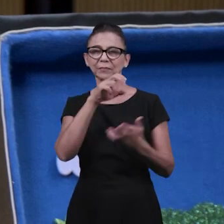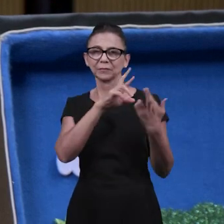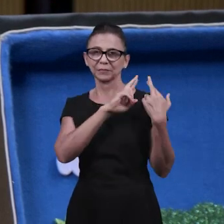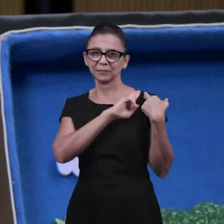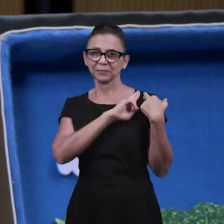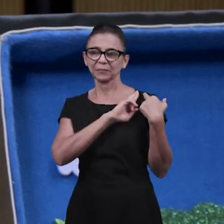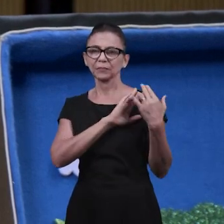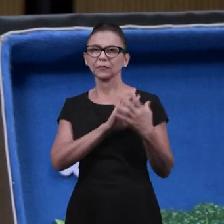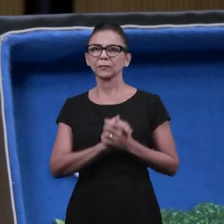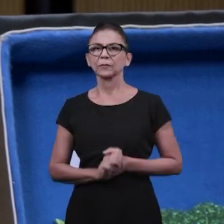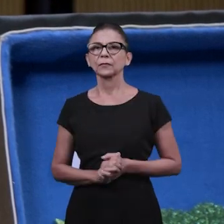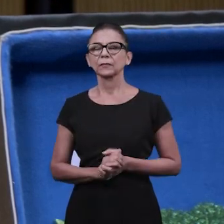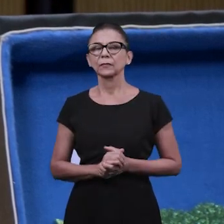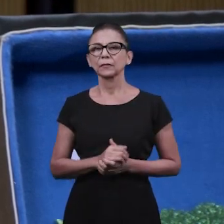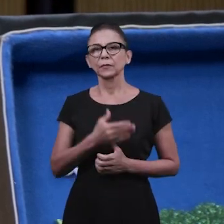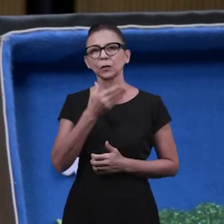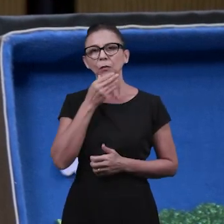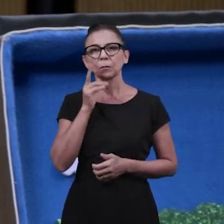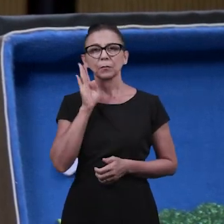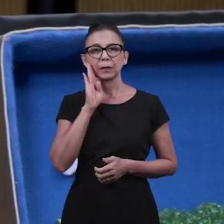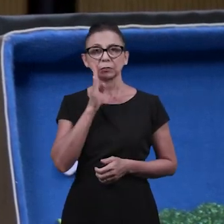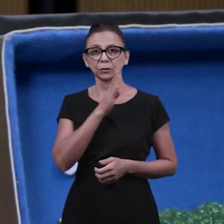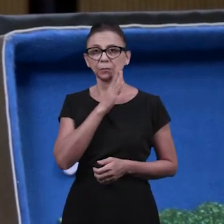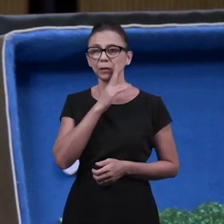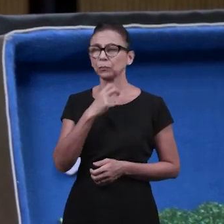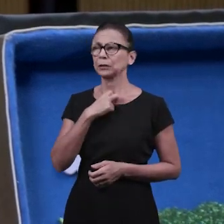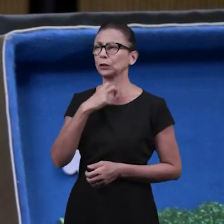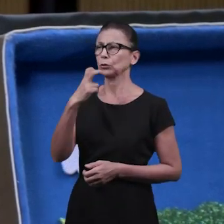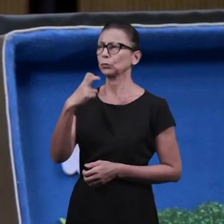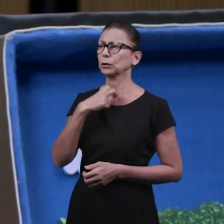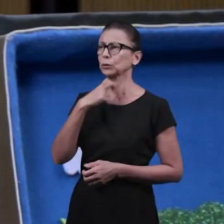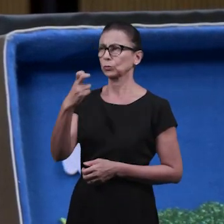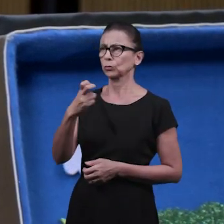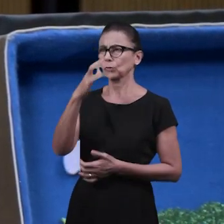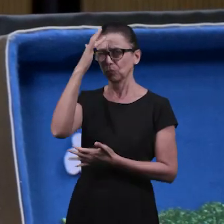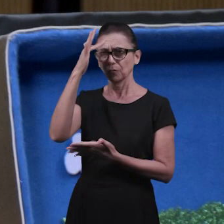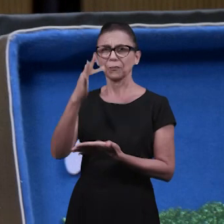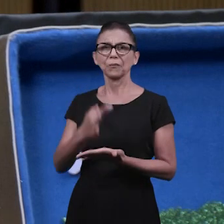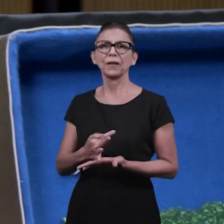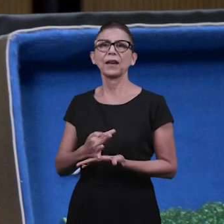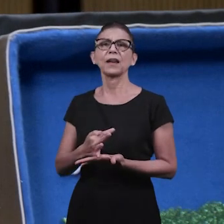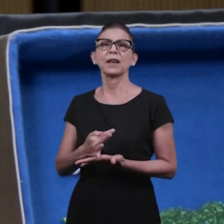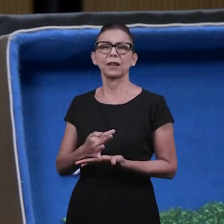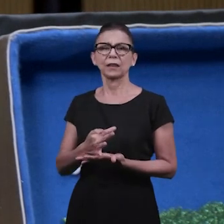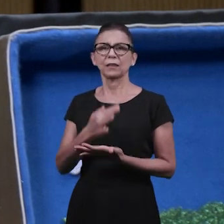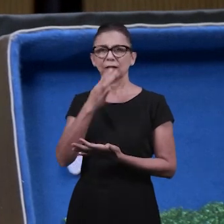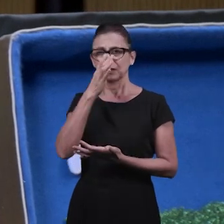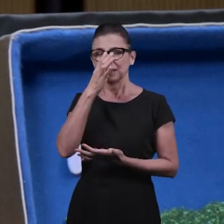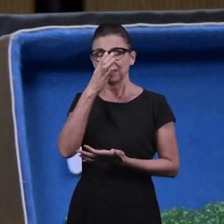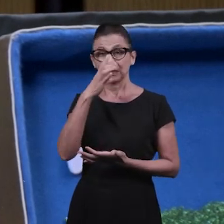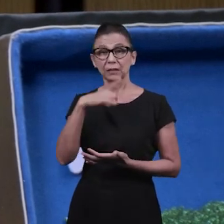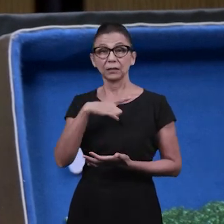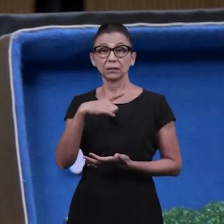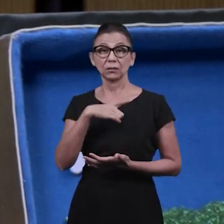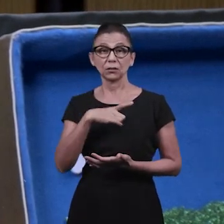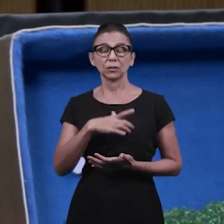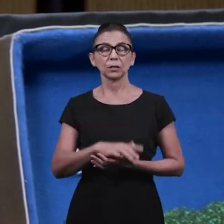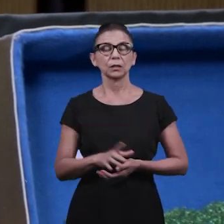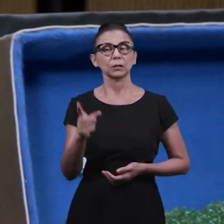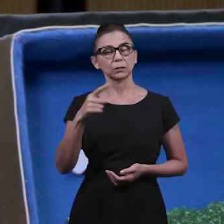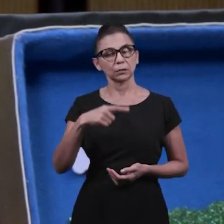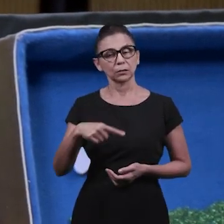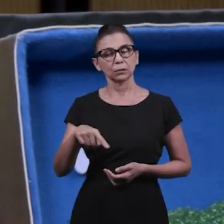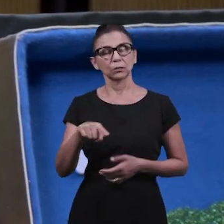em clamar e suplicou com fé, por isso ele foi abençoado. Que haja no nosso coração fé